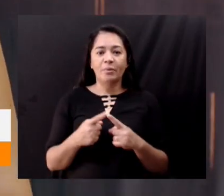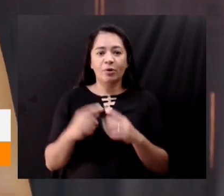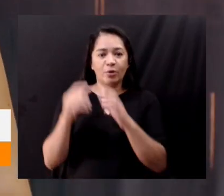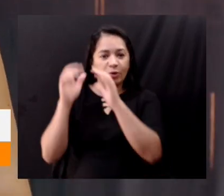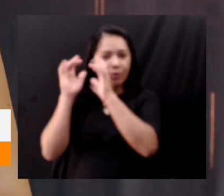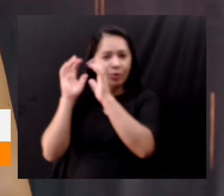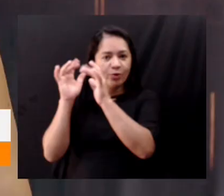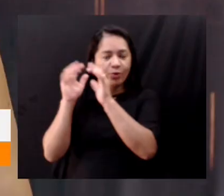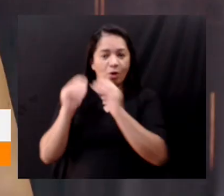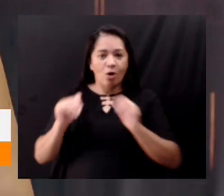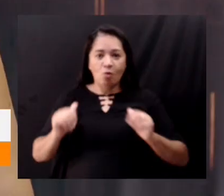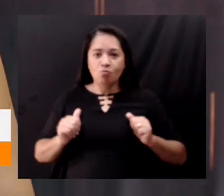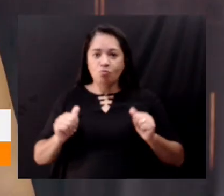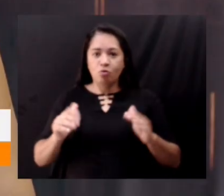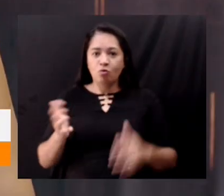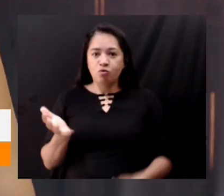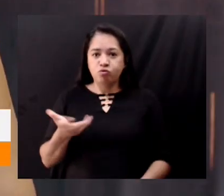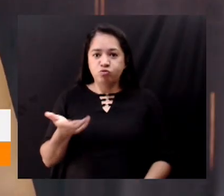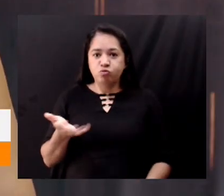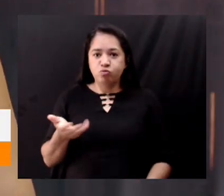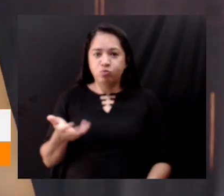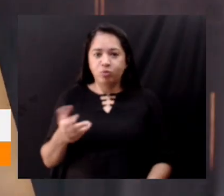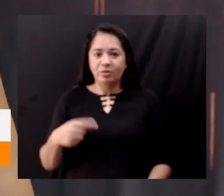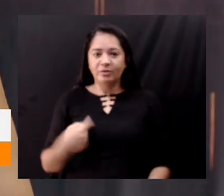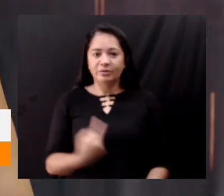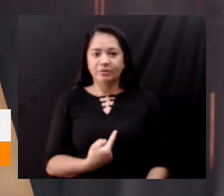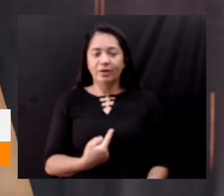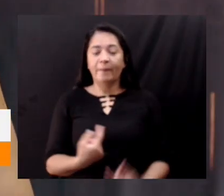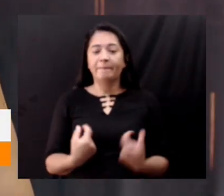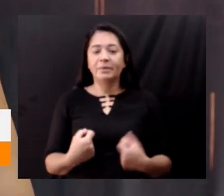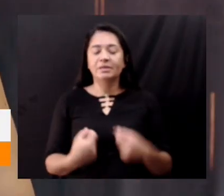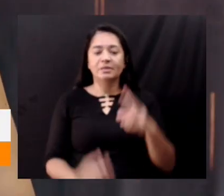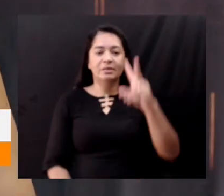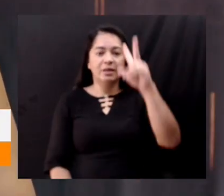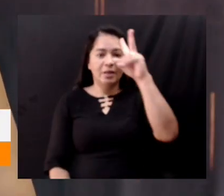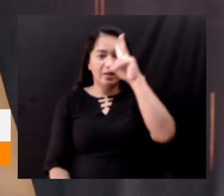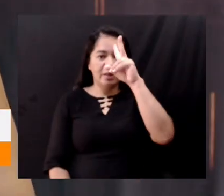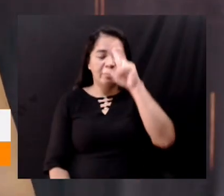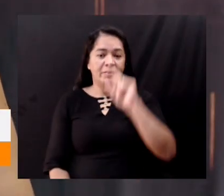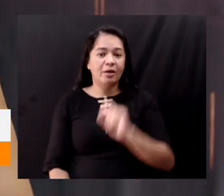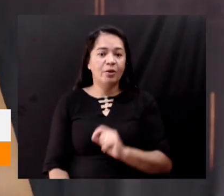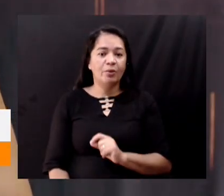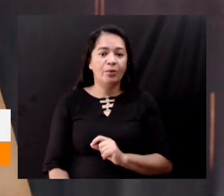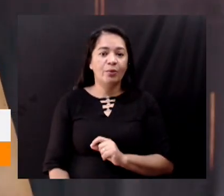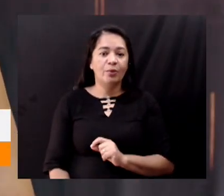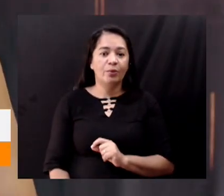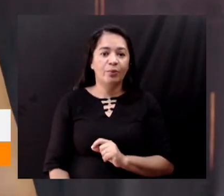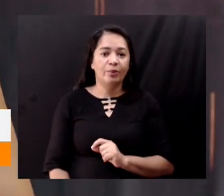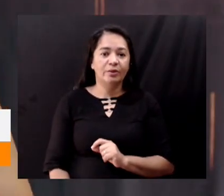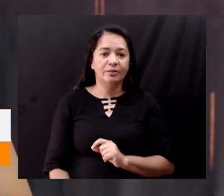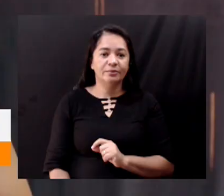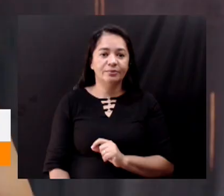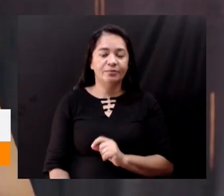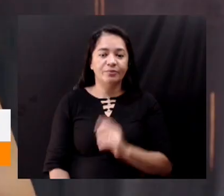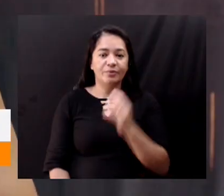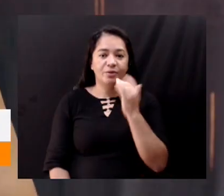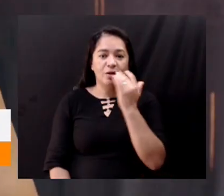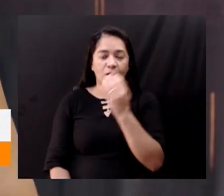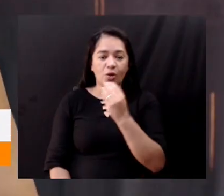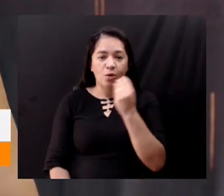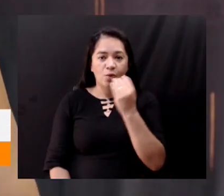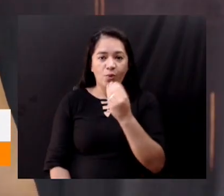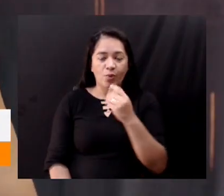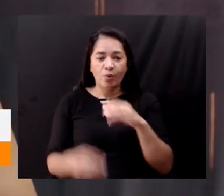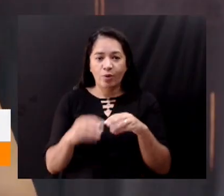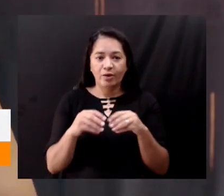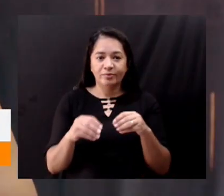né, e a gente tem que lembrar também que o açúcar, ele é absorvido no nosso organismo como glicose.